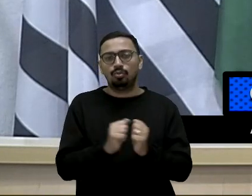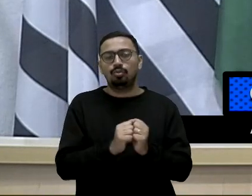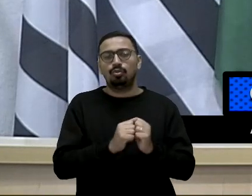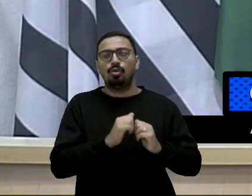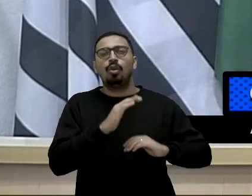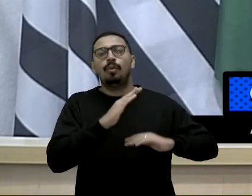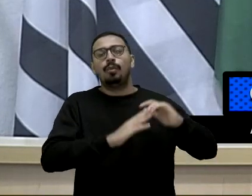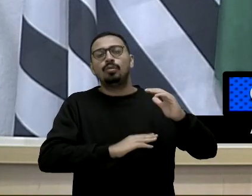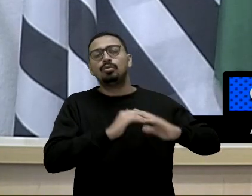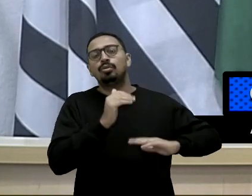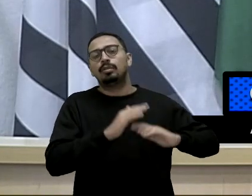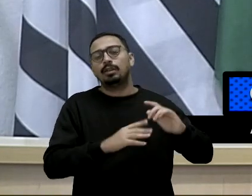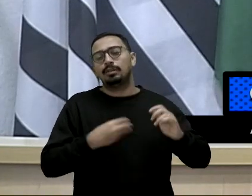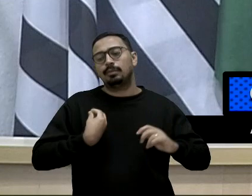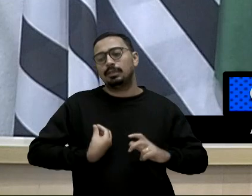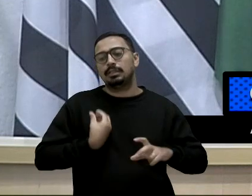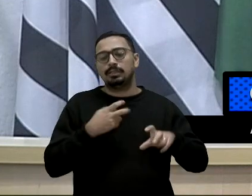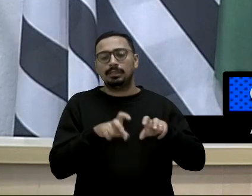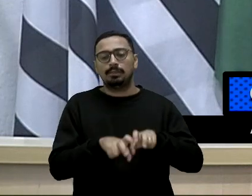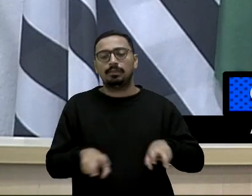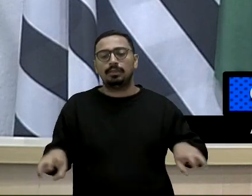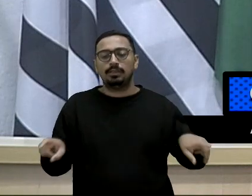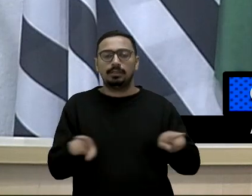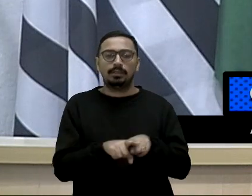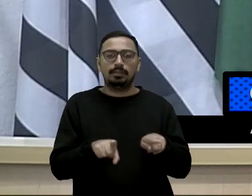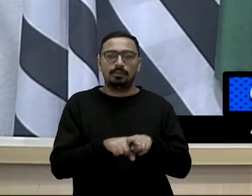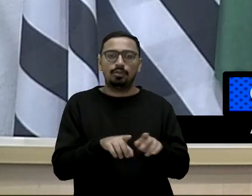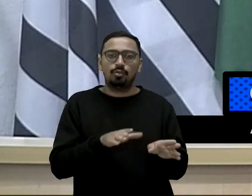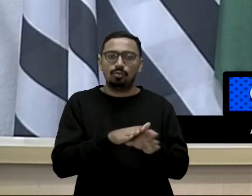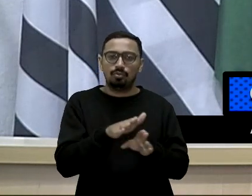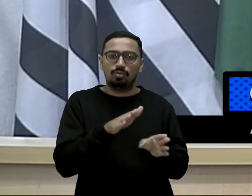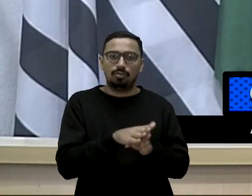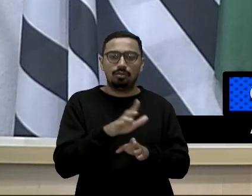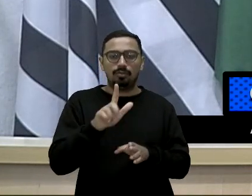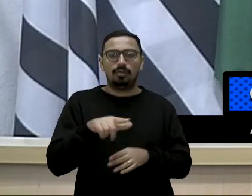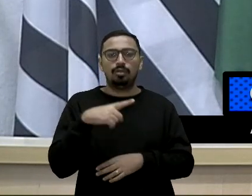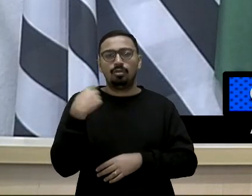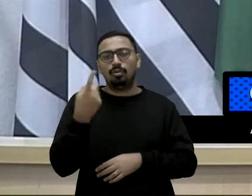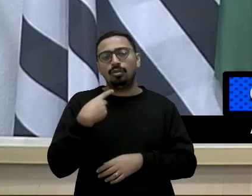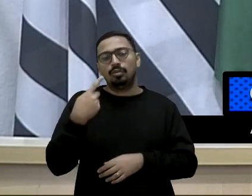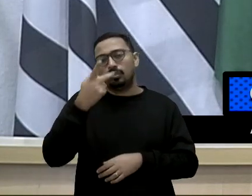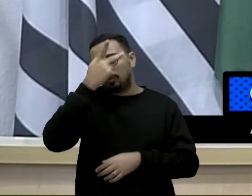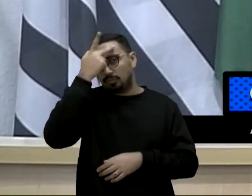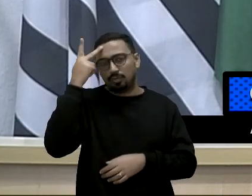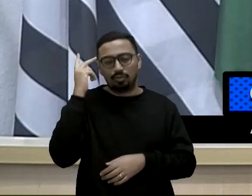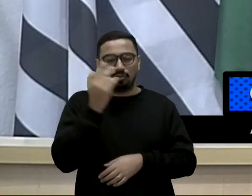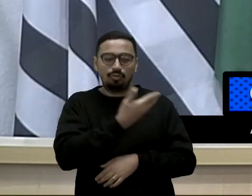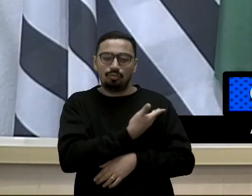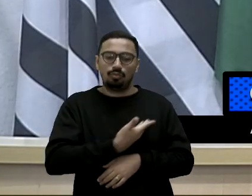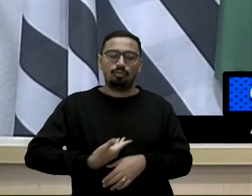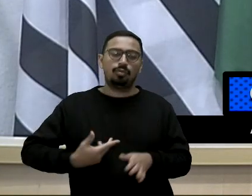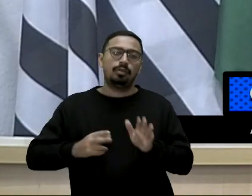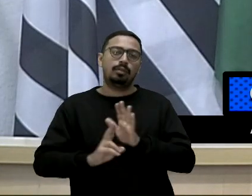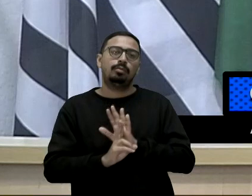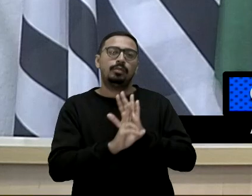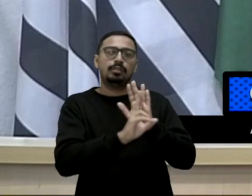que compõem a mesa, o conselho, e dizer que a nossa função como pessoa pública, como